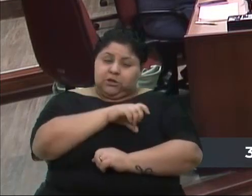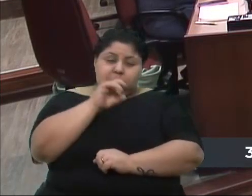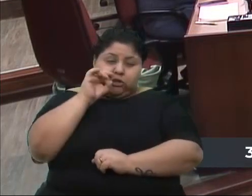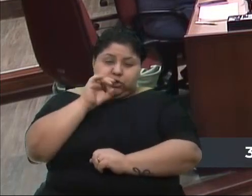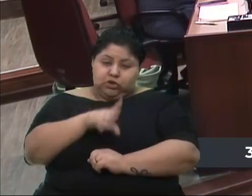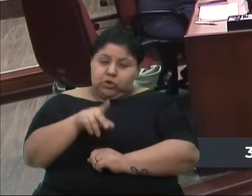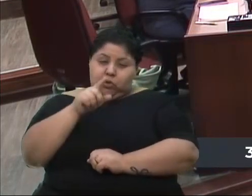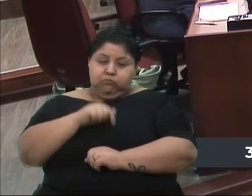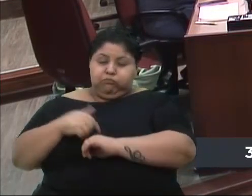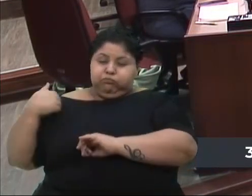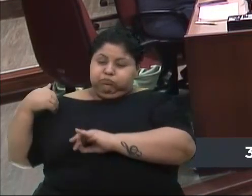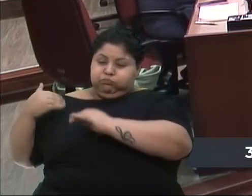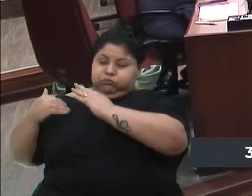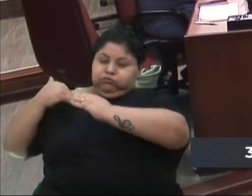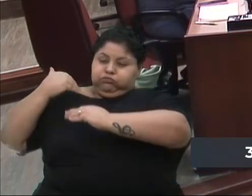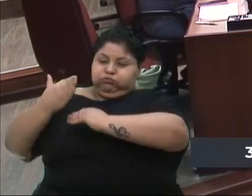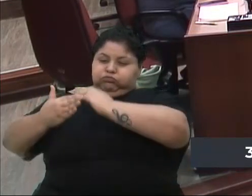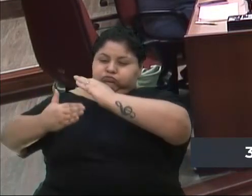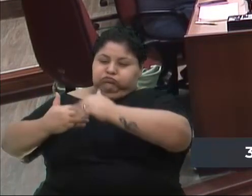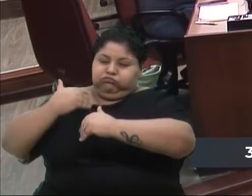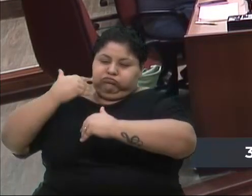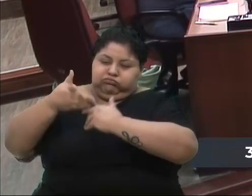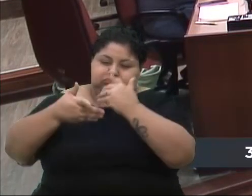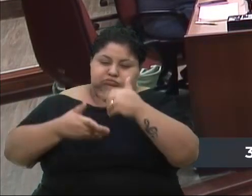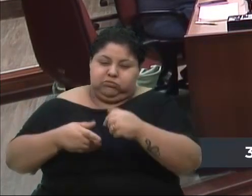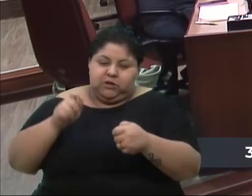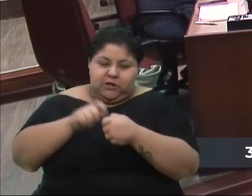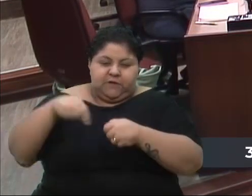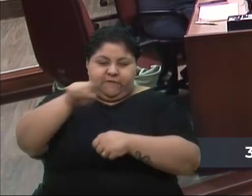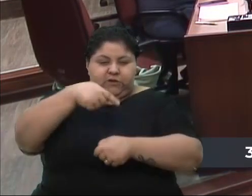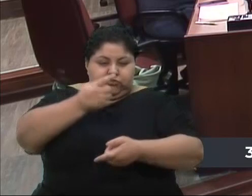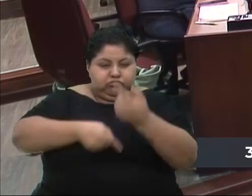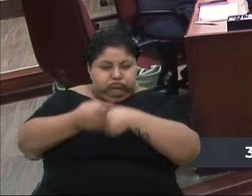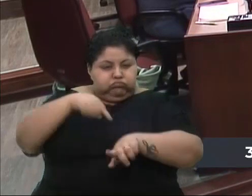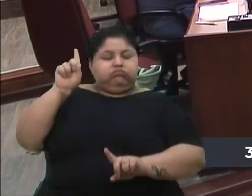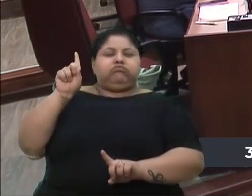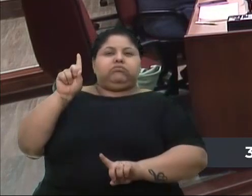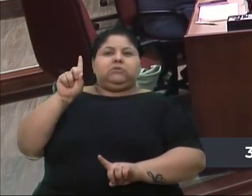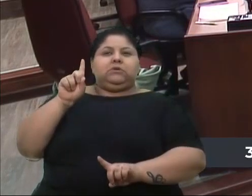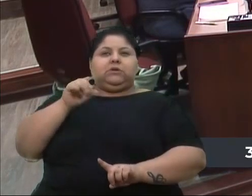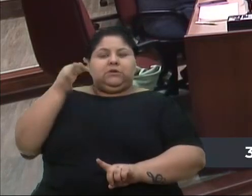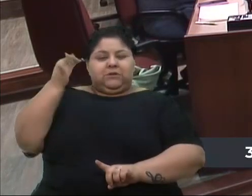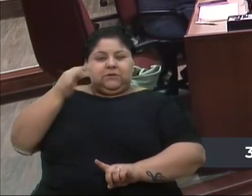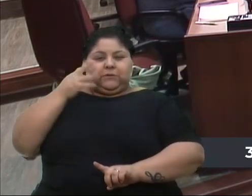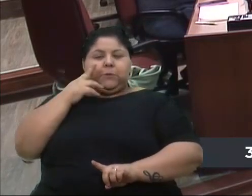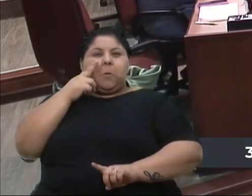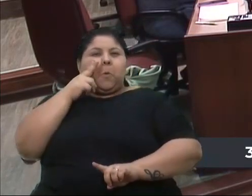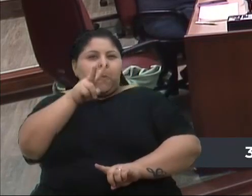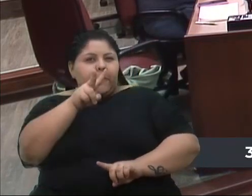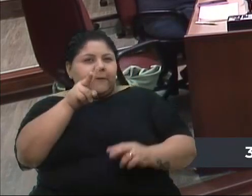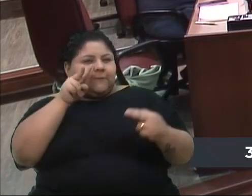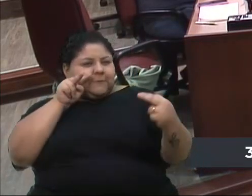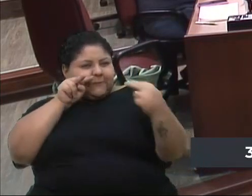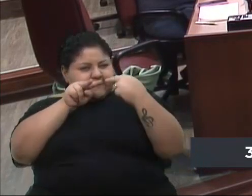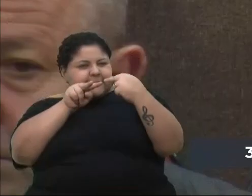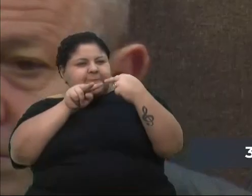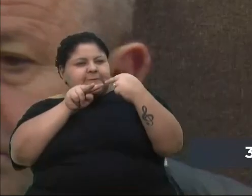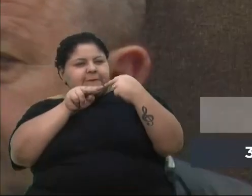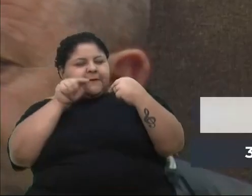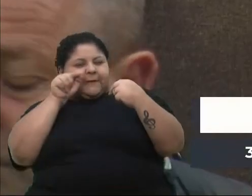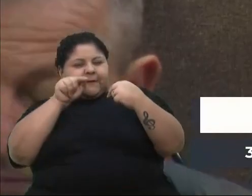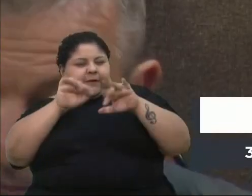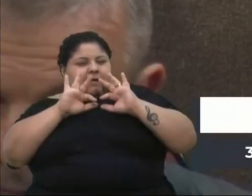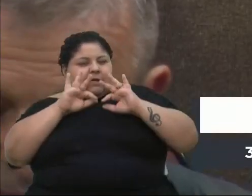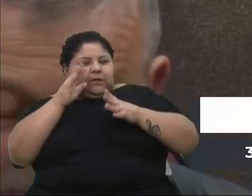vai fazer a gente superar. Mas uma coisa eu tenho certeza olhando nos seus olhos, que ele e toda a família vanzeira agradece por